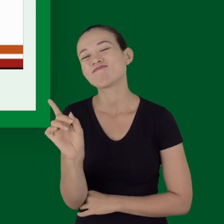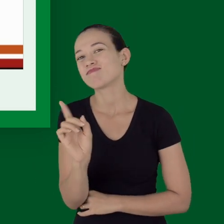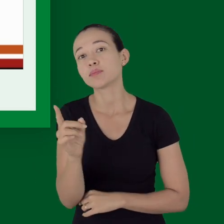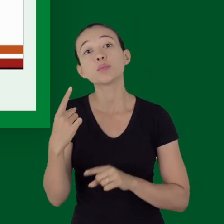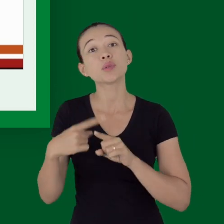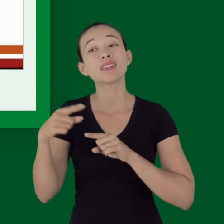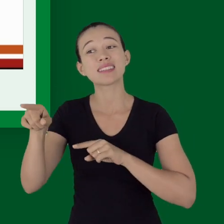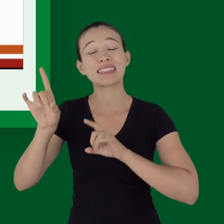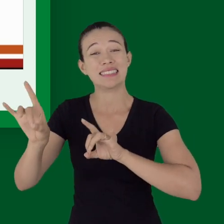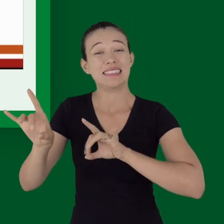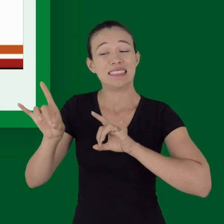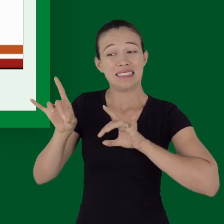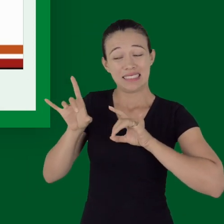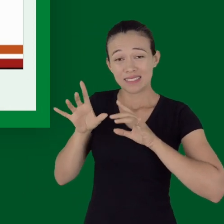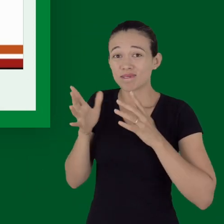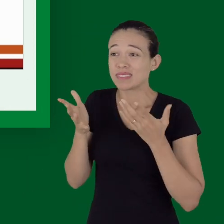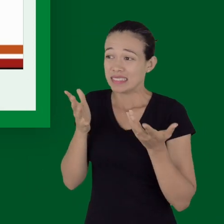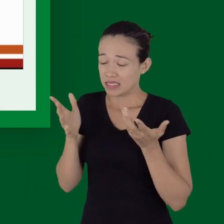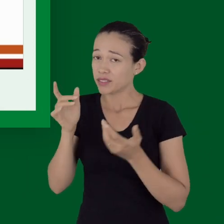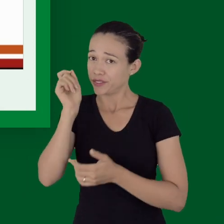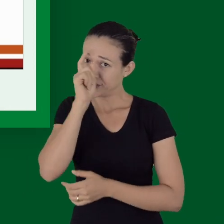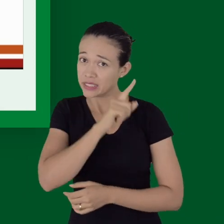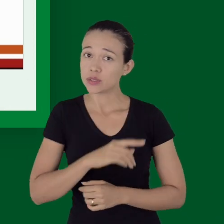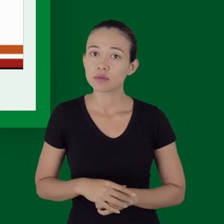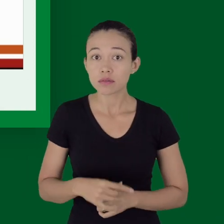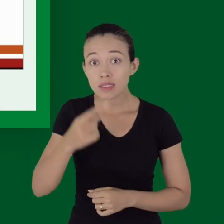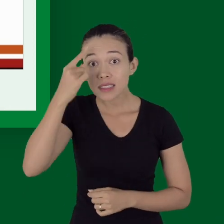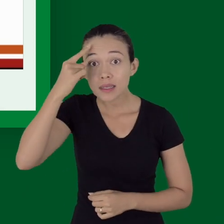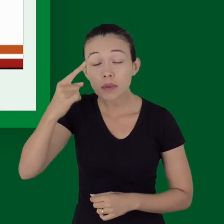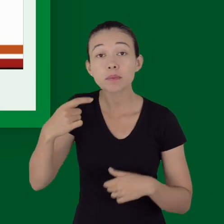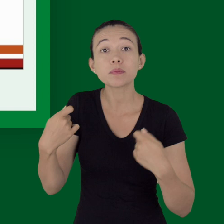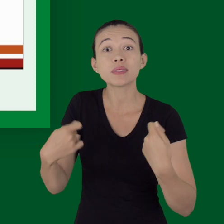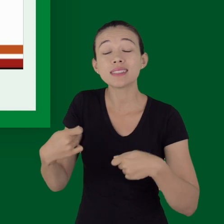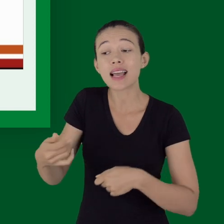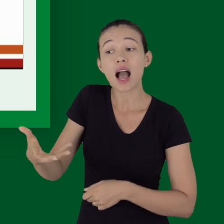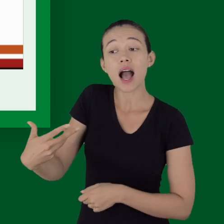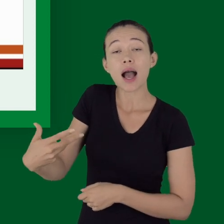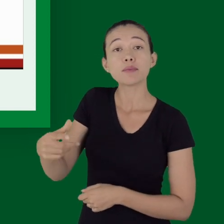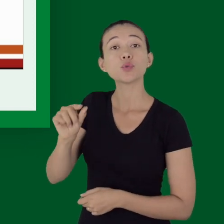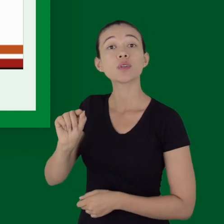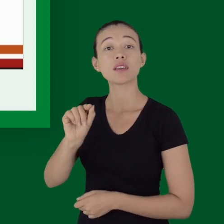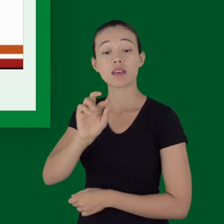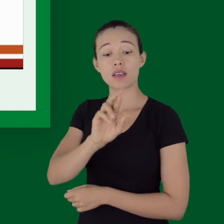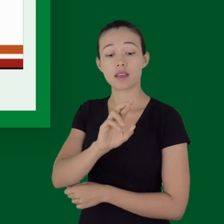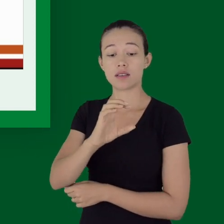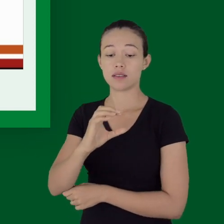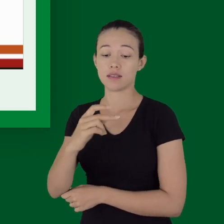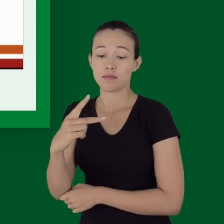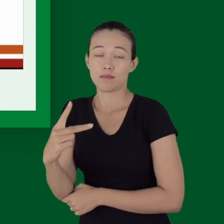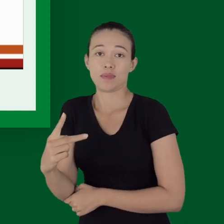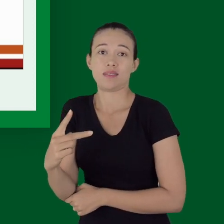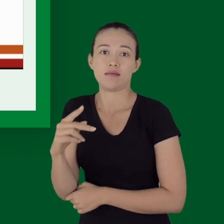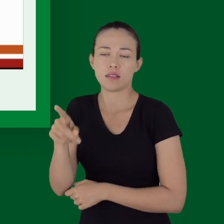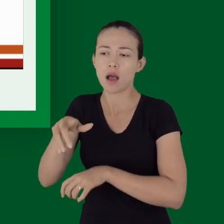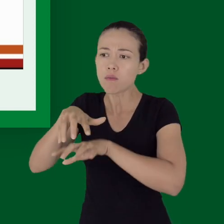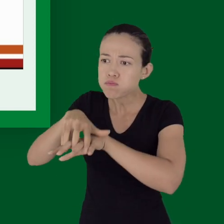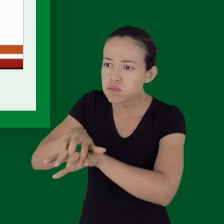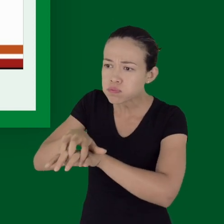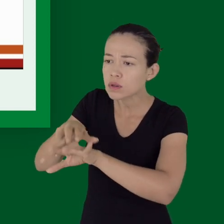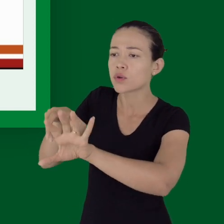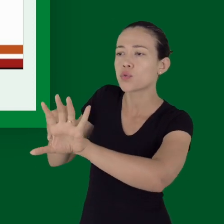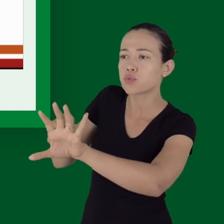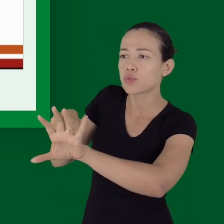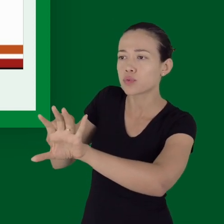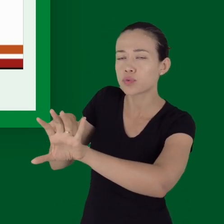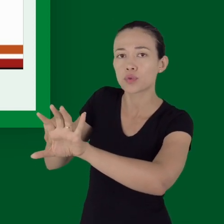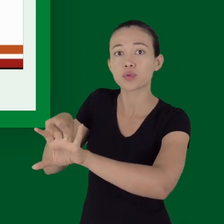Primeiro, pela dificuldade técnica. A gente tem que lembrar que a prioridade são as compressões mais CP de alta qualidade e a